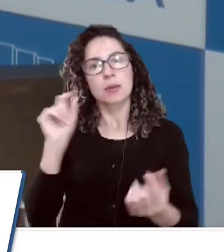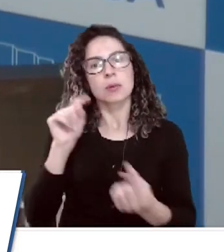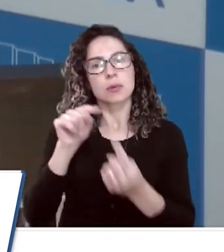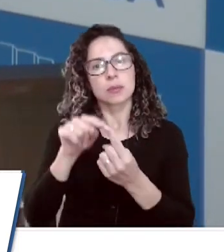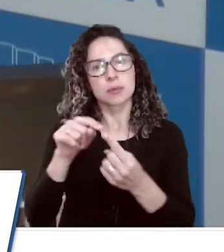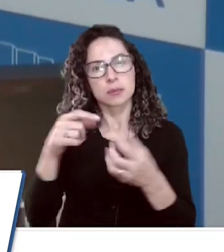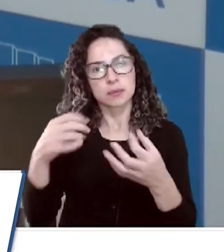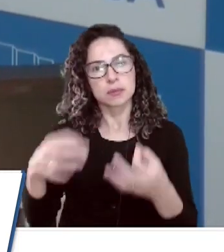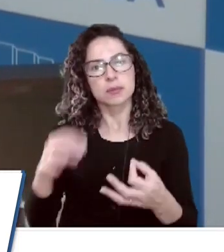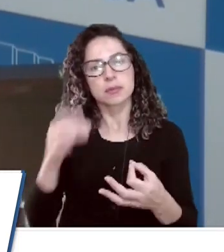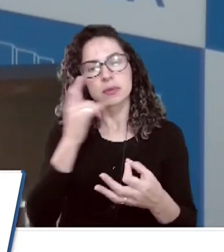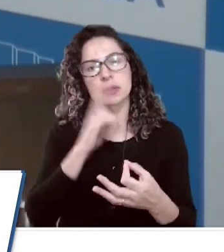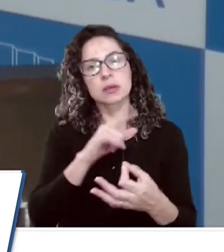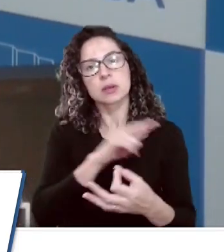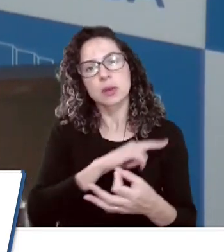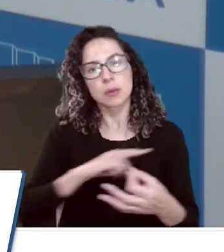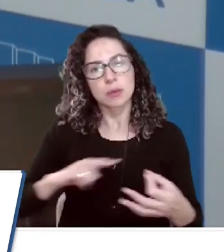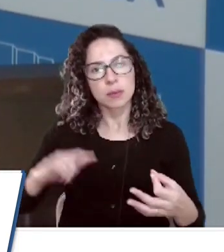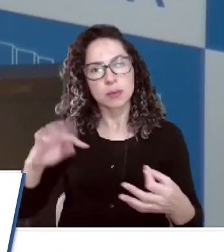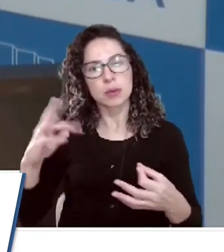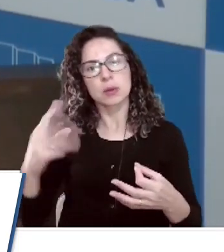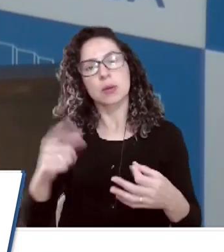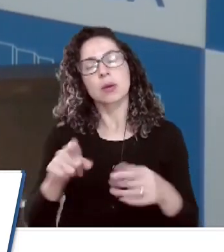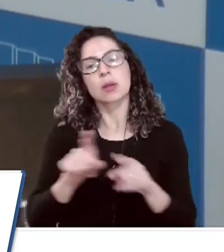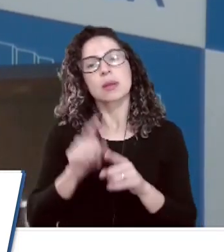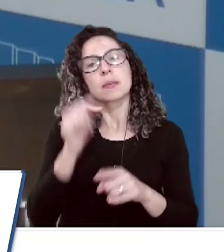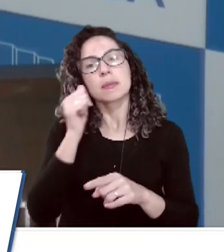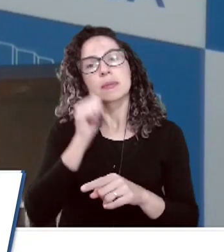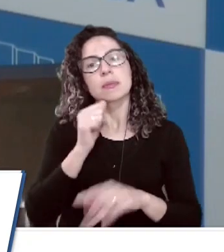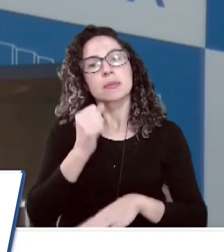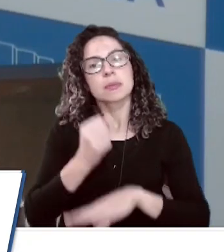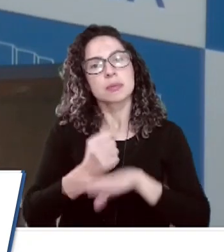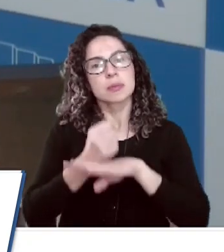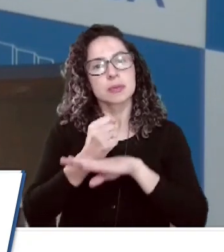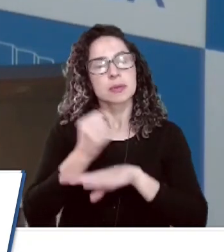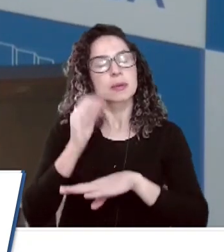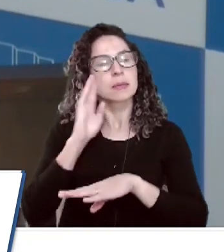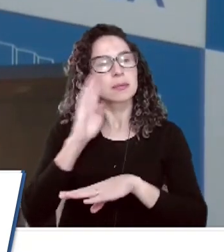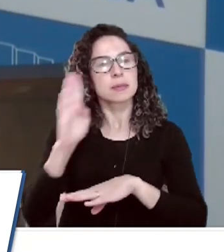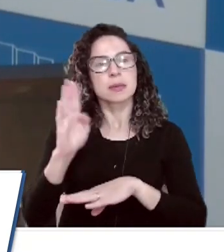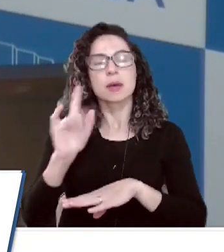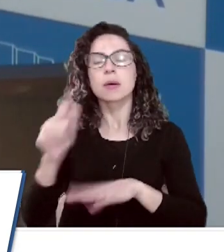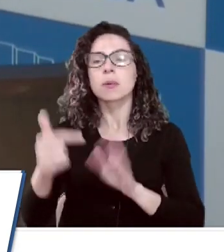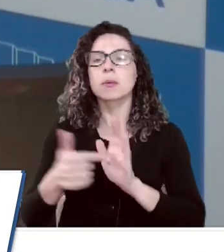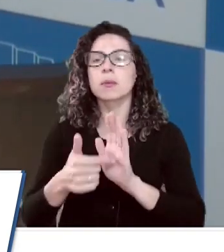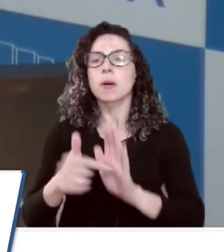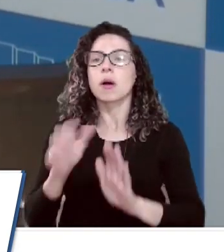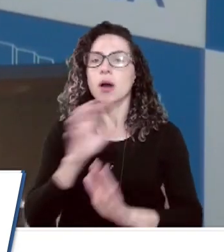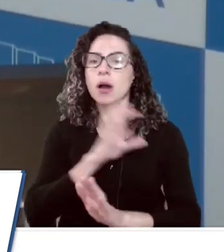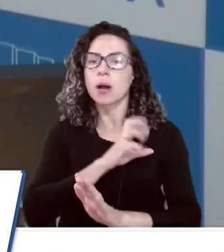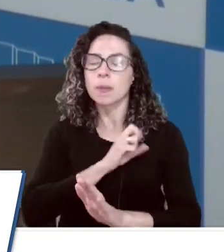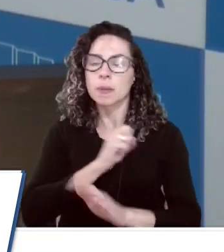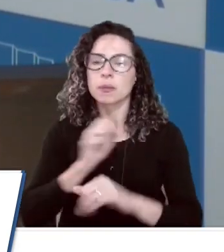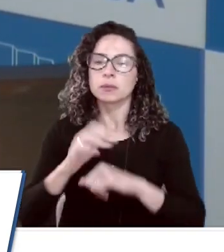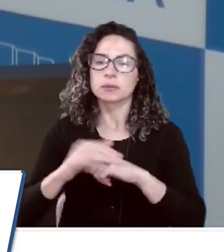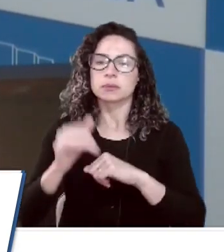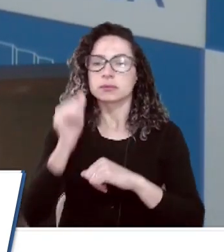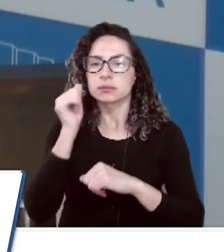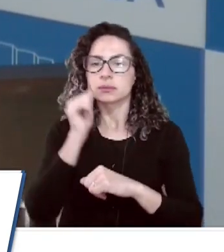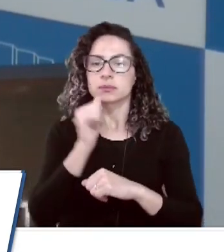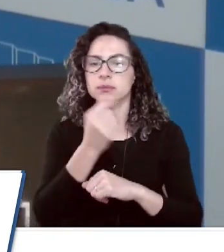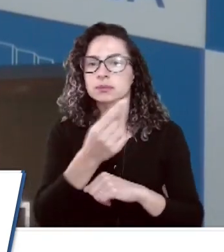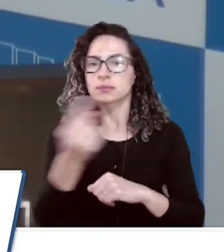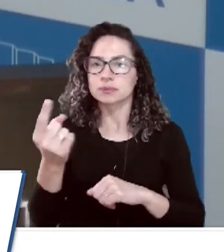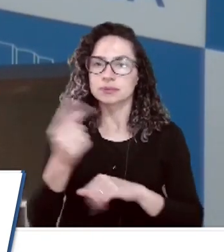pelo nosso público e para as francanas em especial. Isso mostra nosso amor e carinho para as mulheres francanas, para a